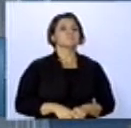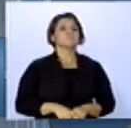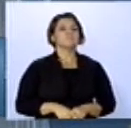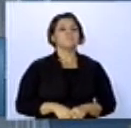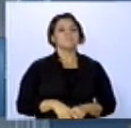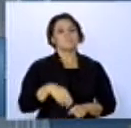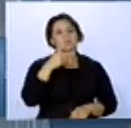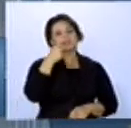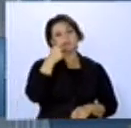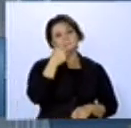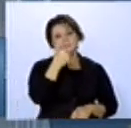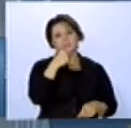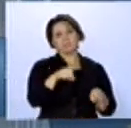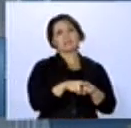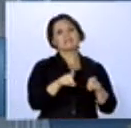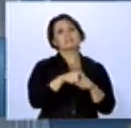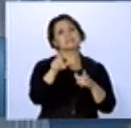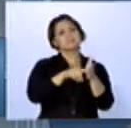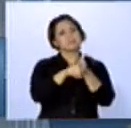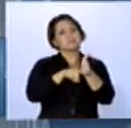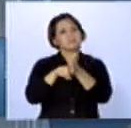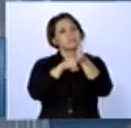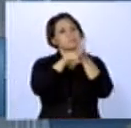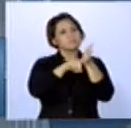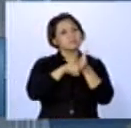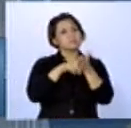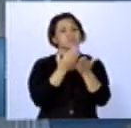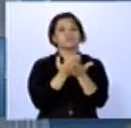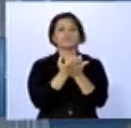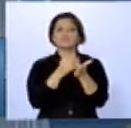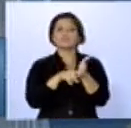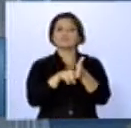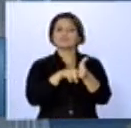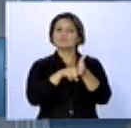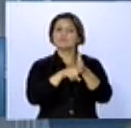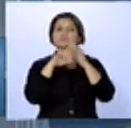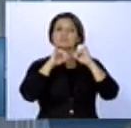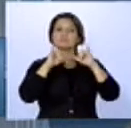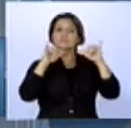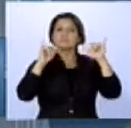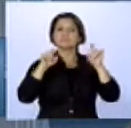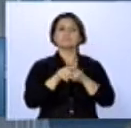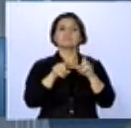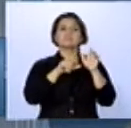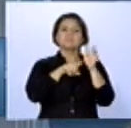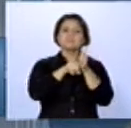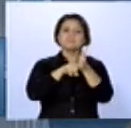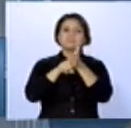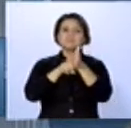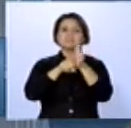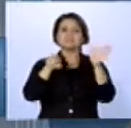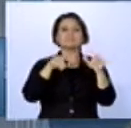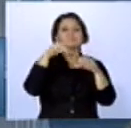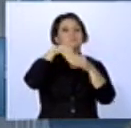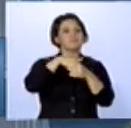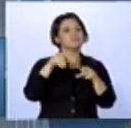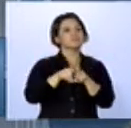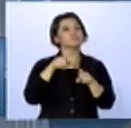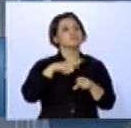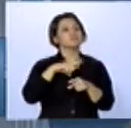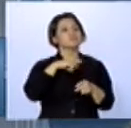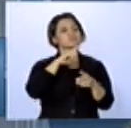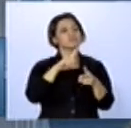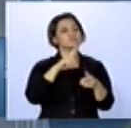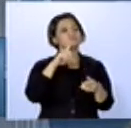internacional que faz estudo sobre financiamento de campanha sobre os sistemas eleitorais e ela levantou quase de uma duas dezenas de partido